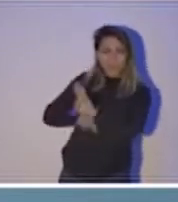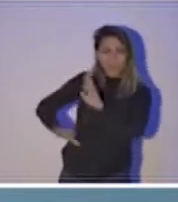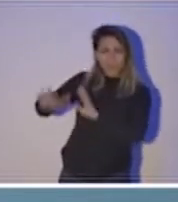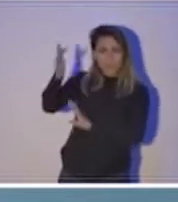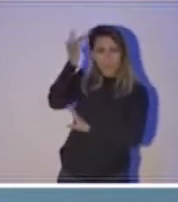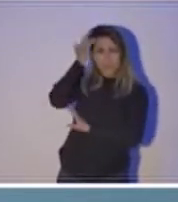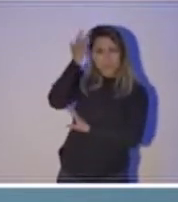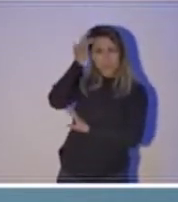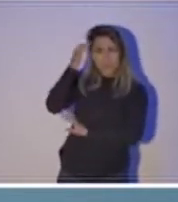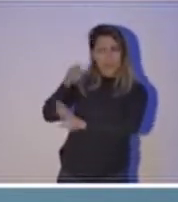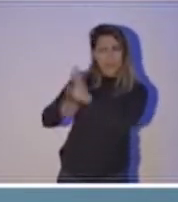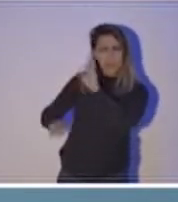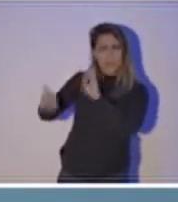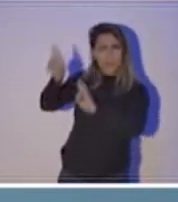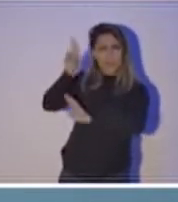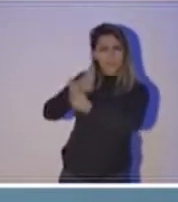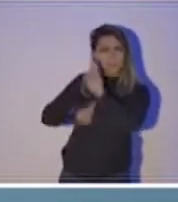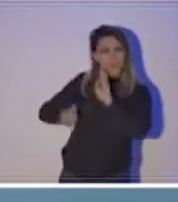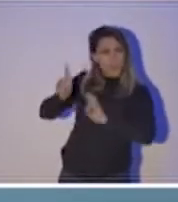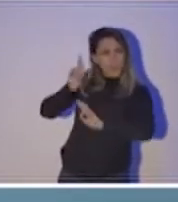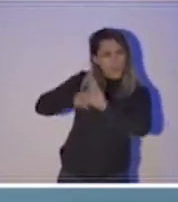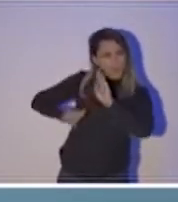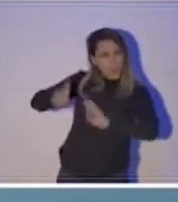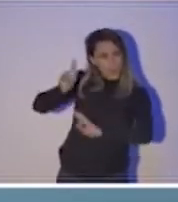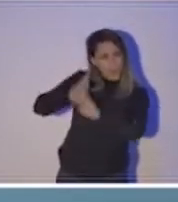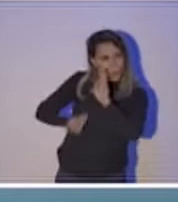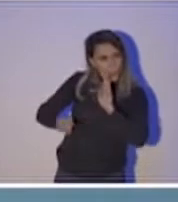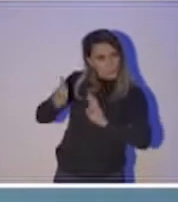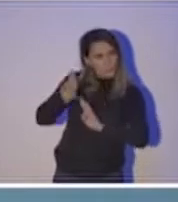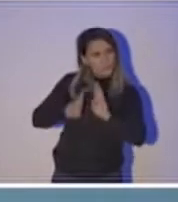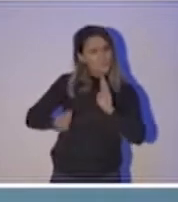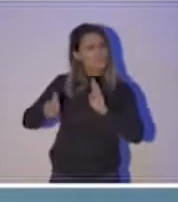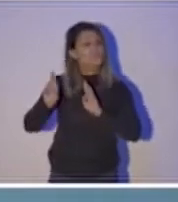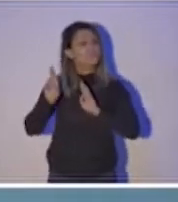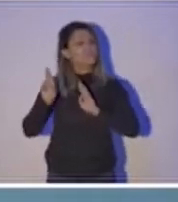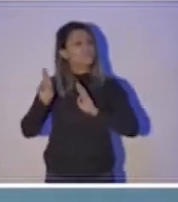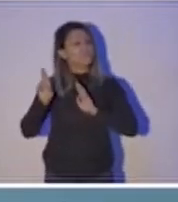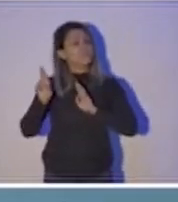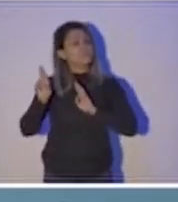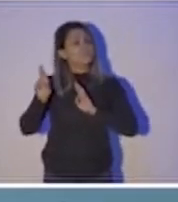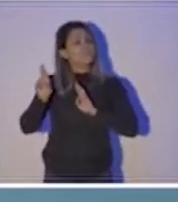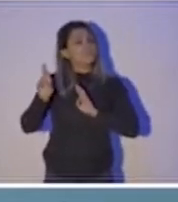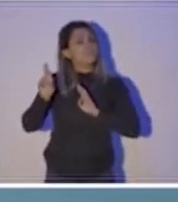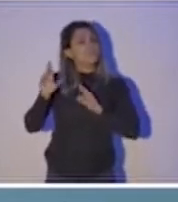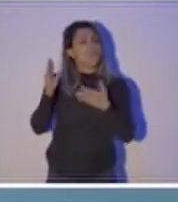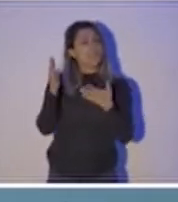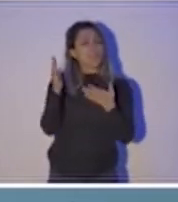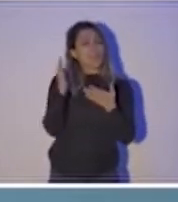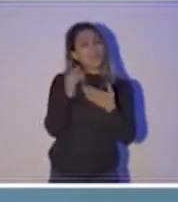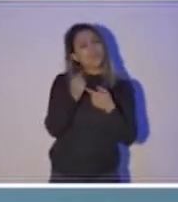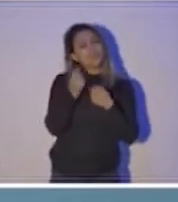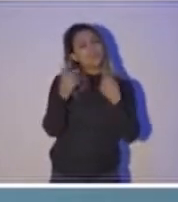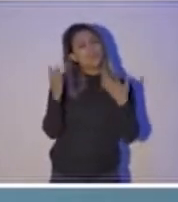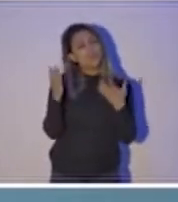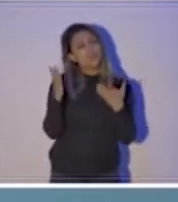sempre lembro de algo que eu ouço sempre na Conectando Saberes. Alguns professores já me falaram isso muitas vezes, que a gente